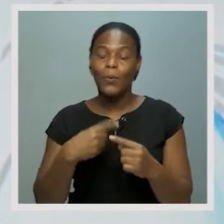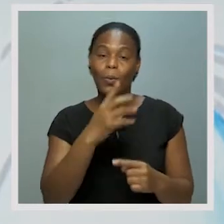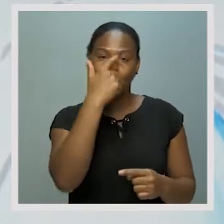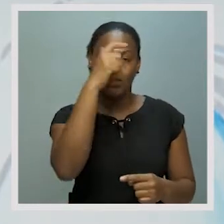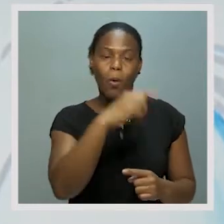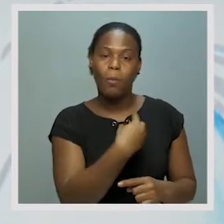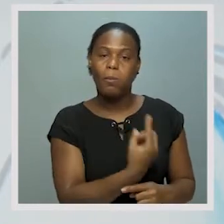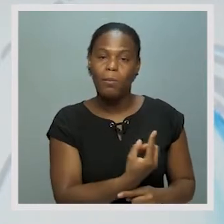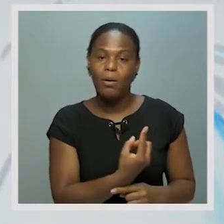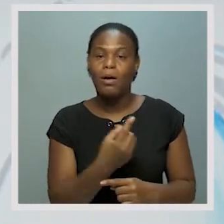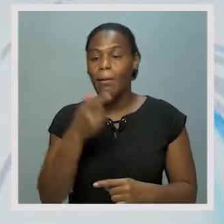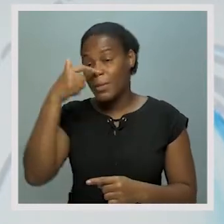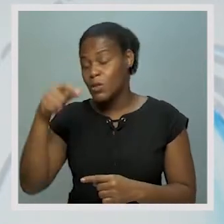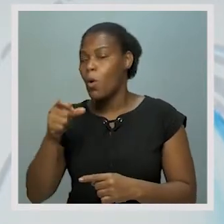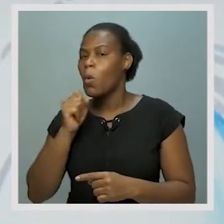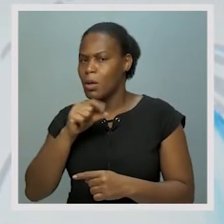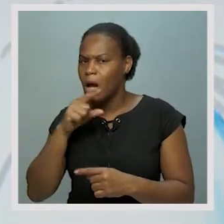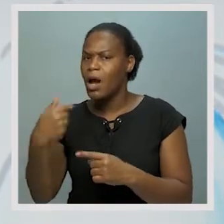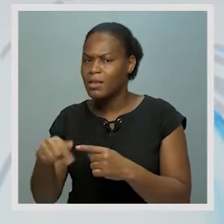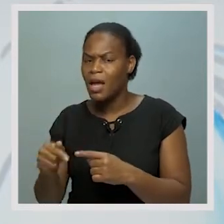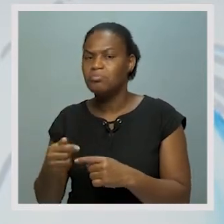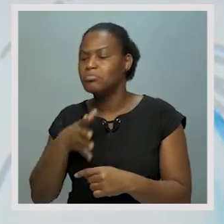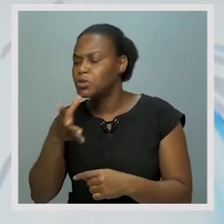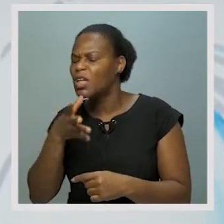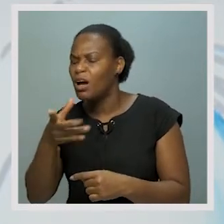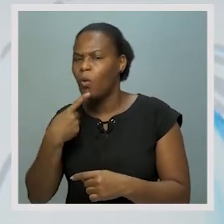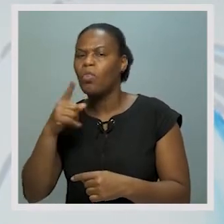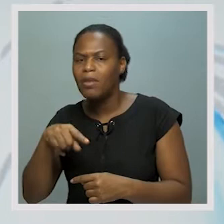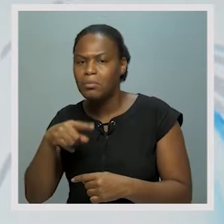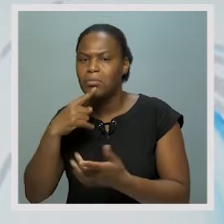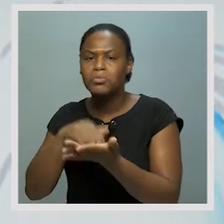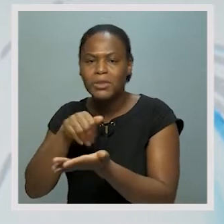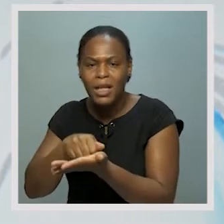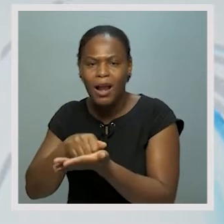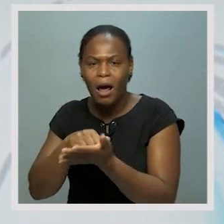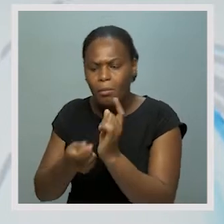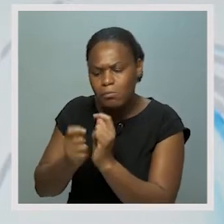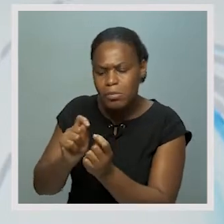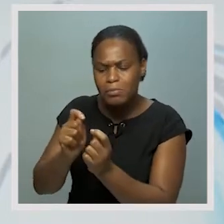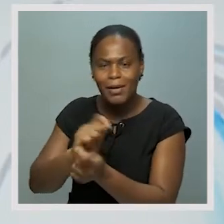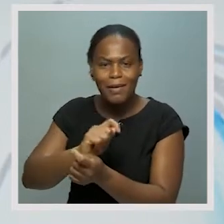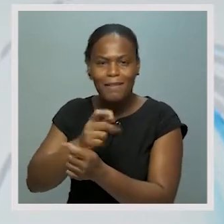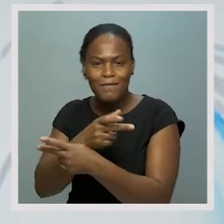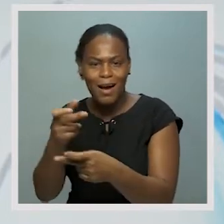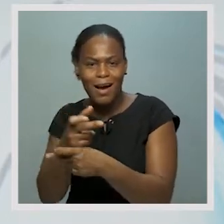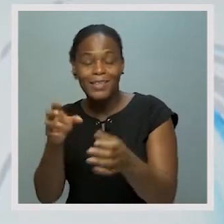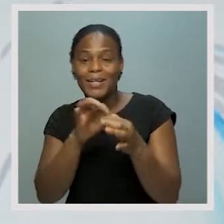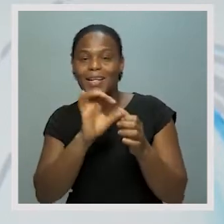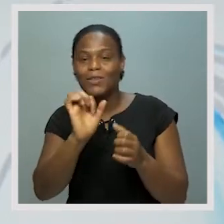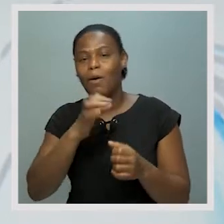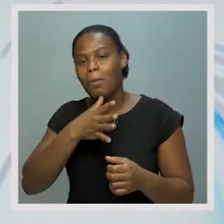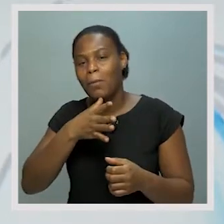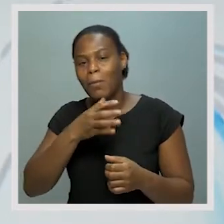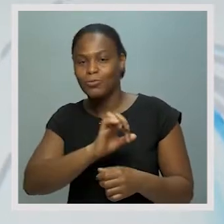de repetir, corrigir e ir fazendo os ajustes em relação ao